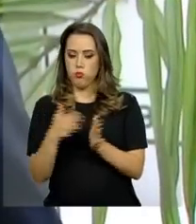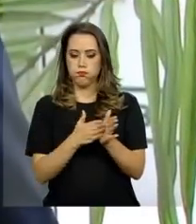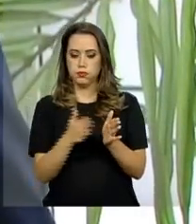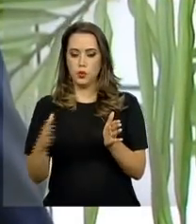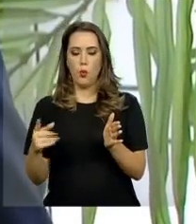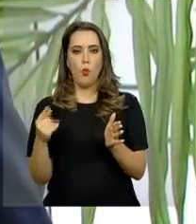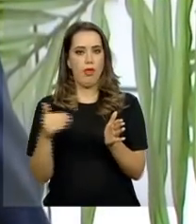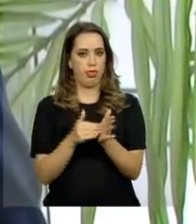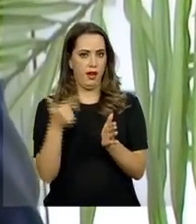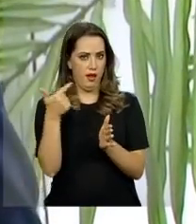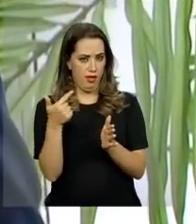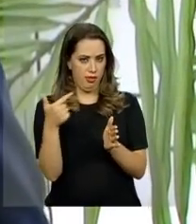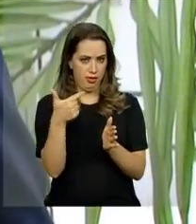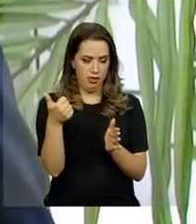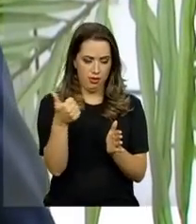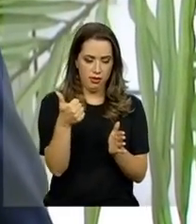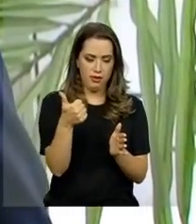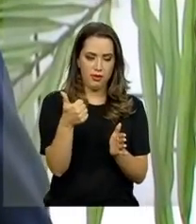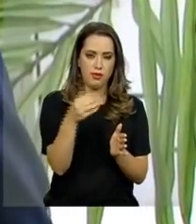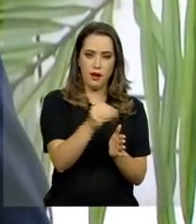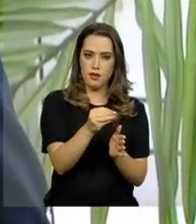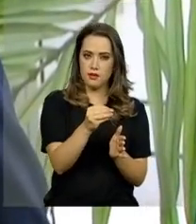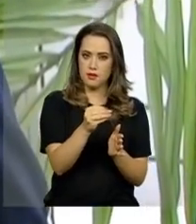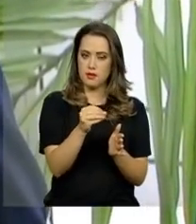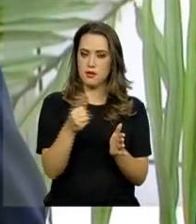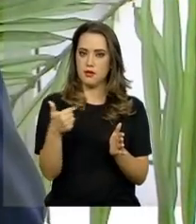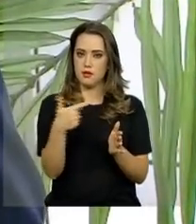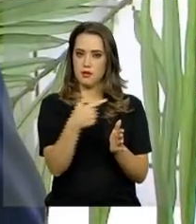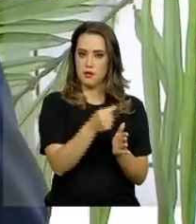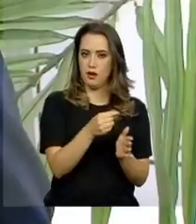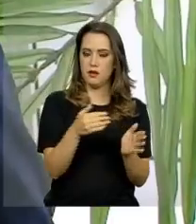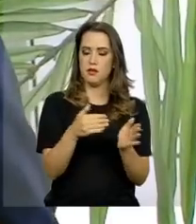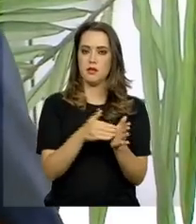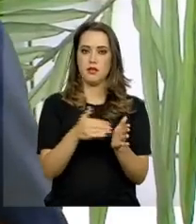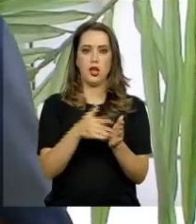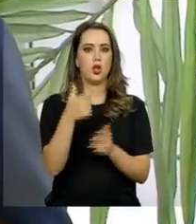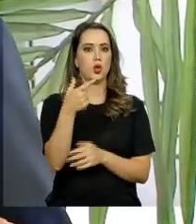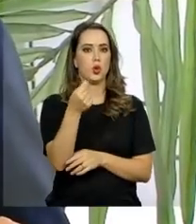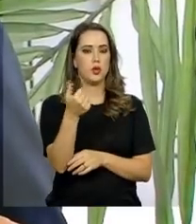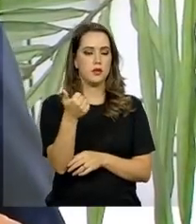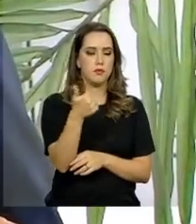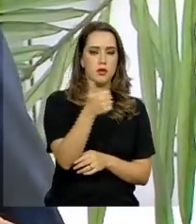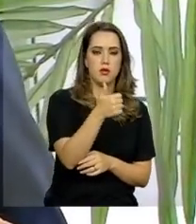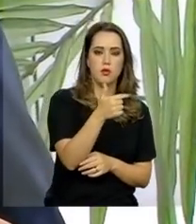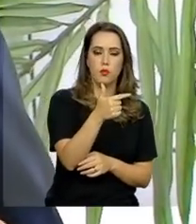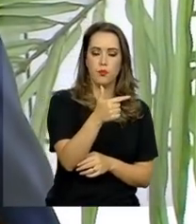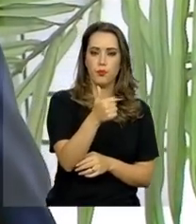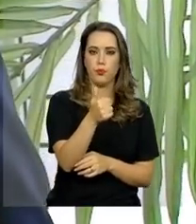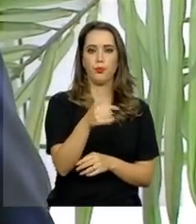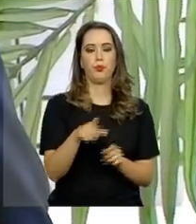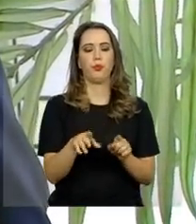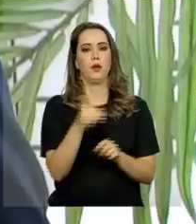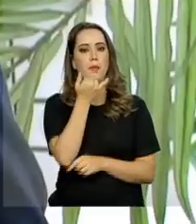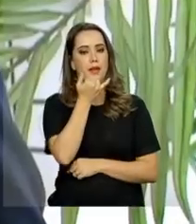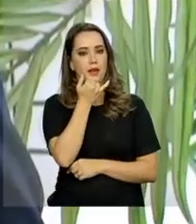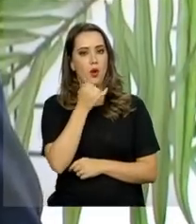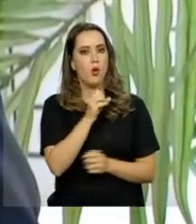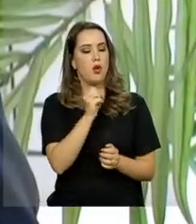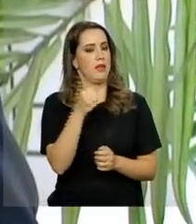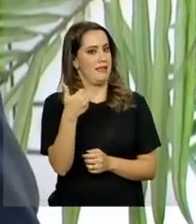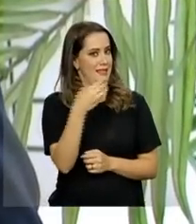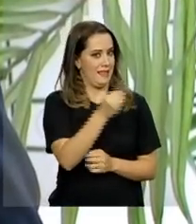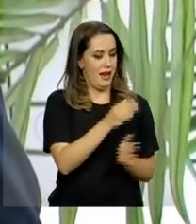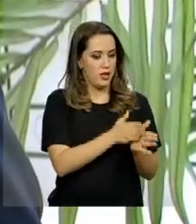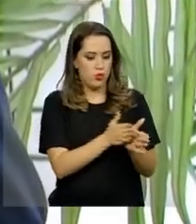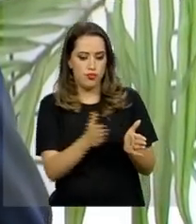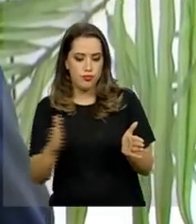E esse processo de finalização ocorrerá em 2021, né? E após isso, concluída a